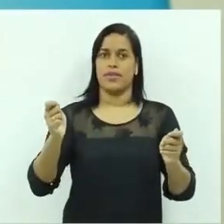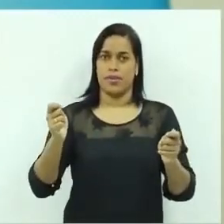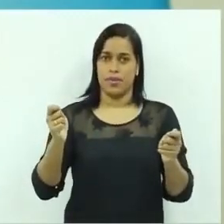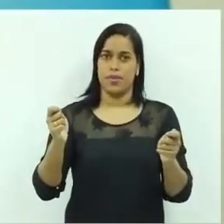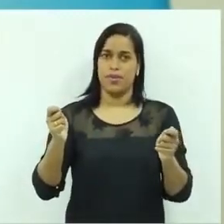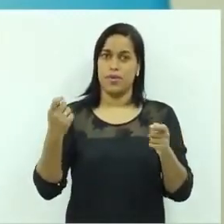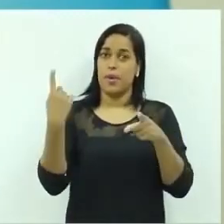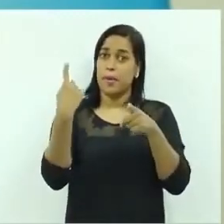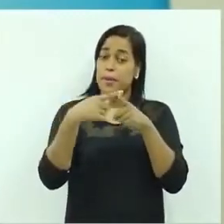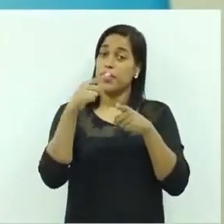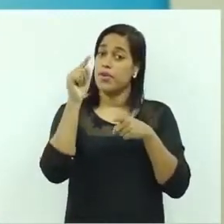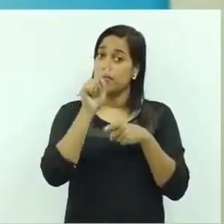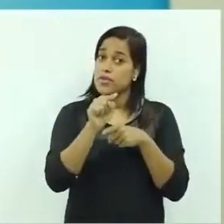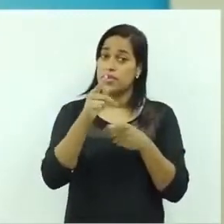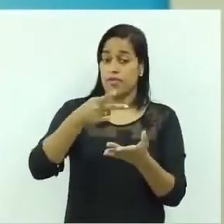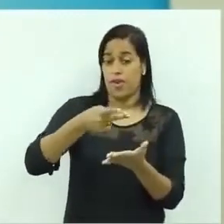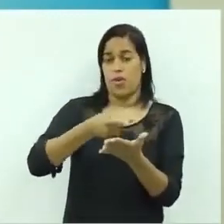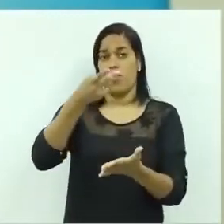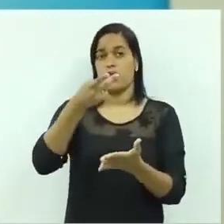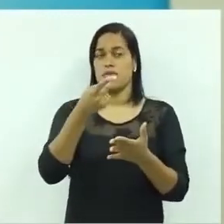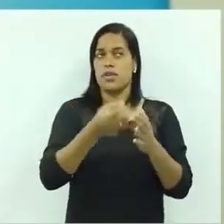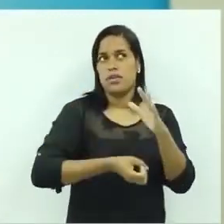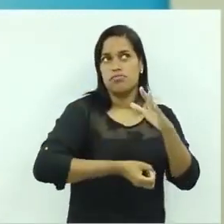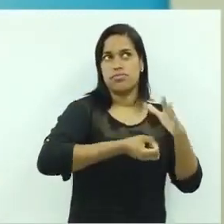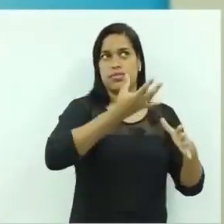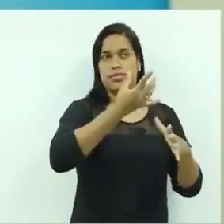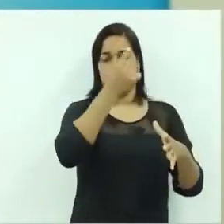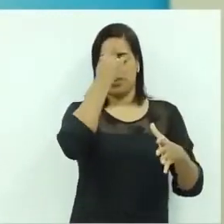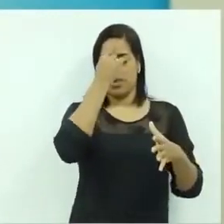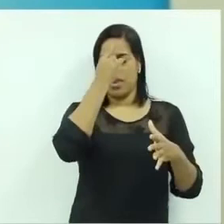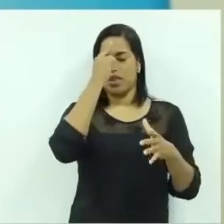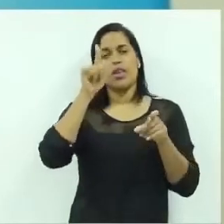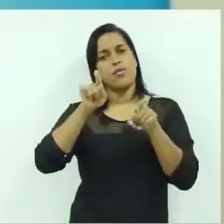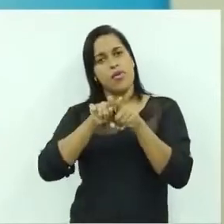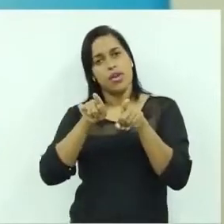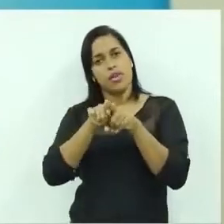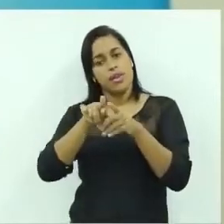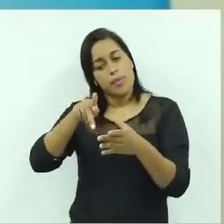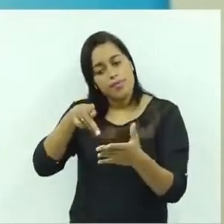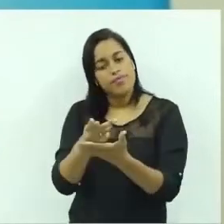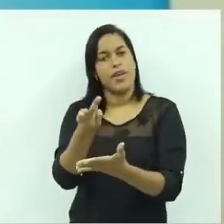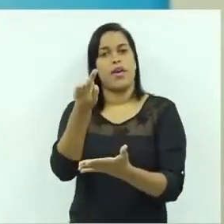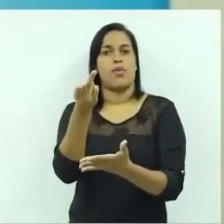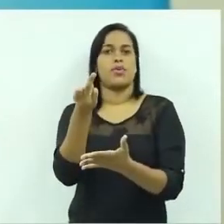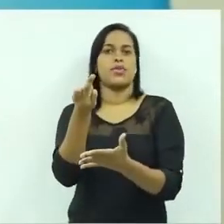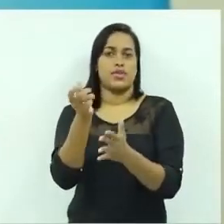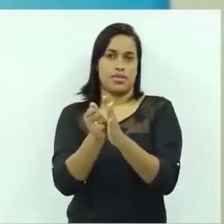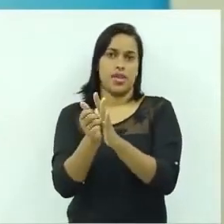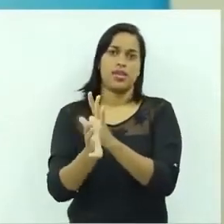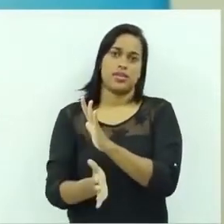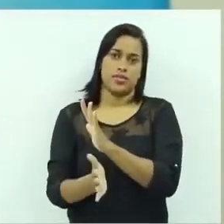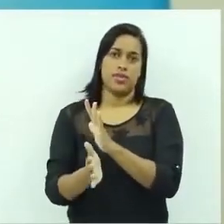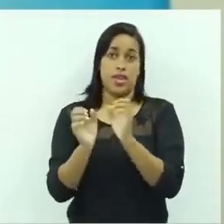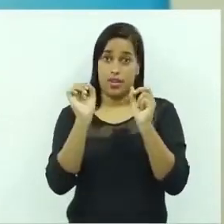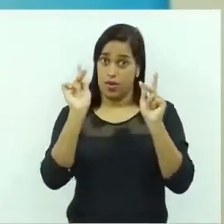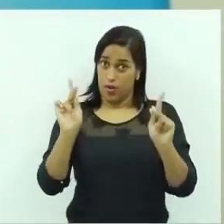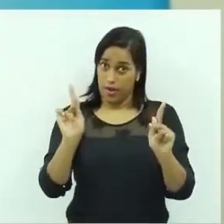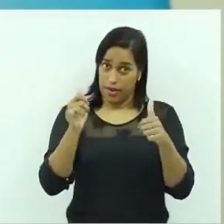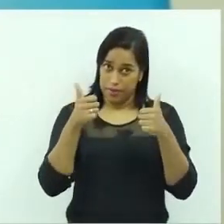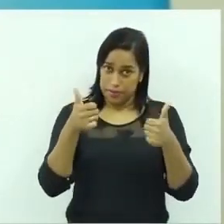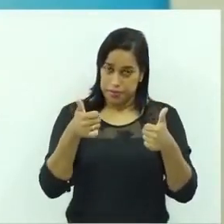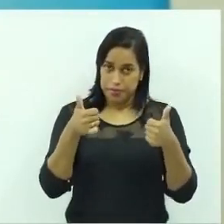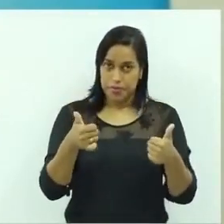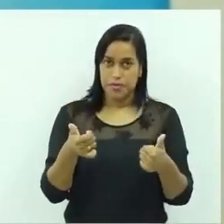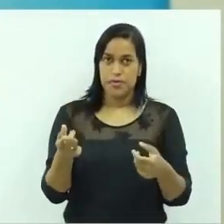possível? Porque só assim você vai juntar o criativo com o realizador. Legal? Vamos